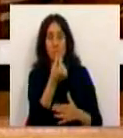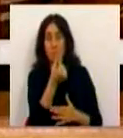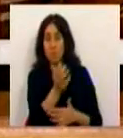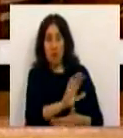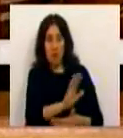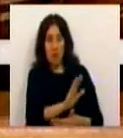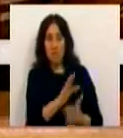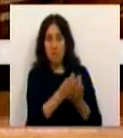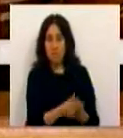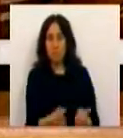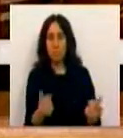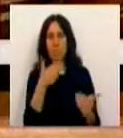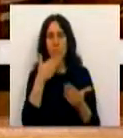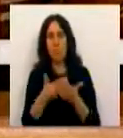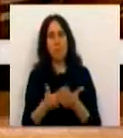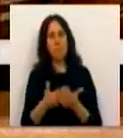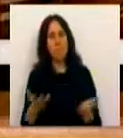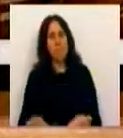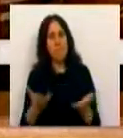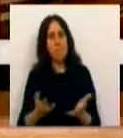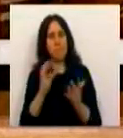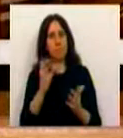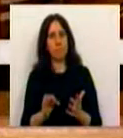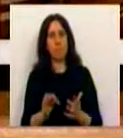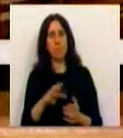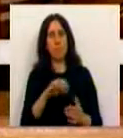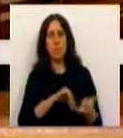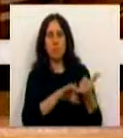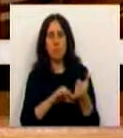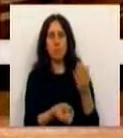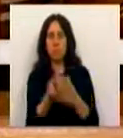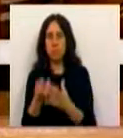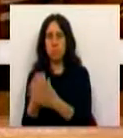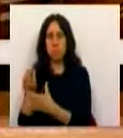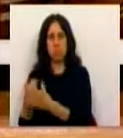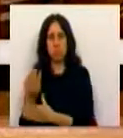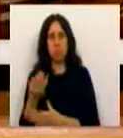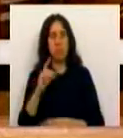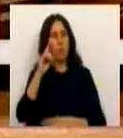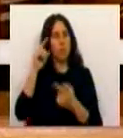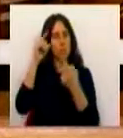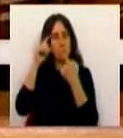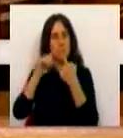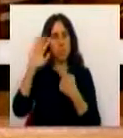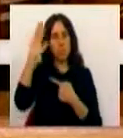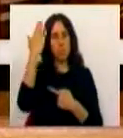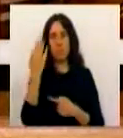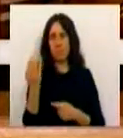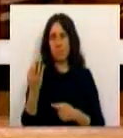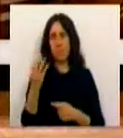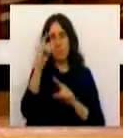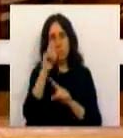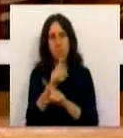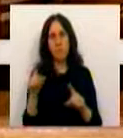financeira, estamos a criar um forte e claro incentivo à formalização destas associações, objetivo primordial, se tivermos em conta que grande parte